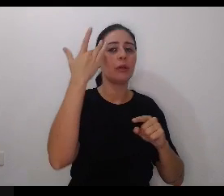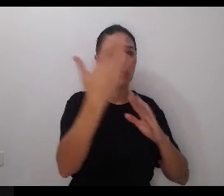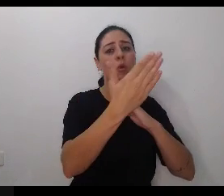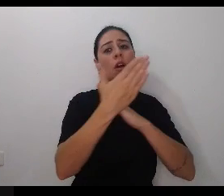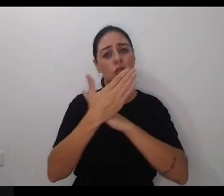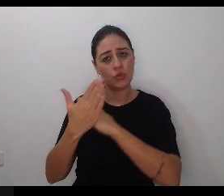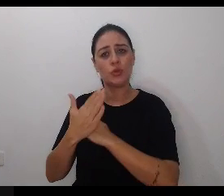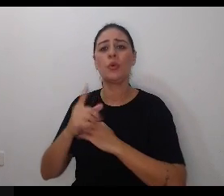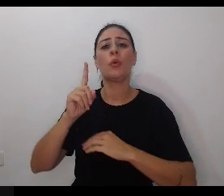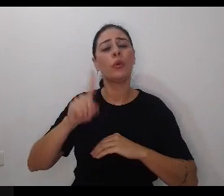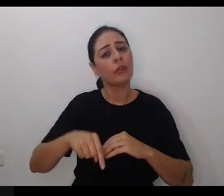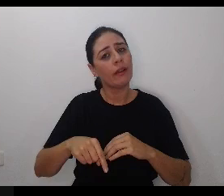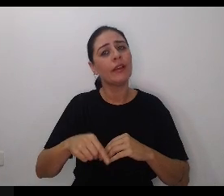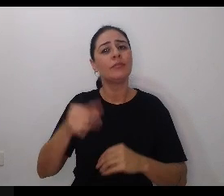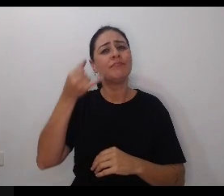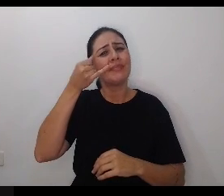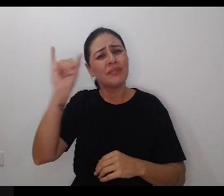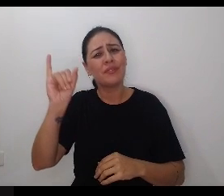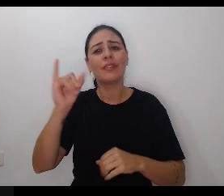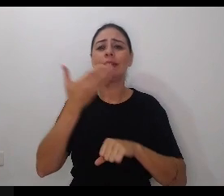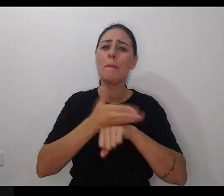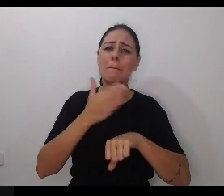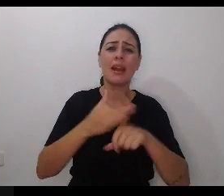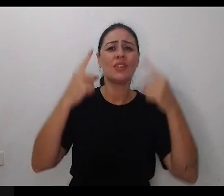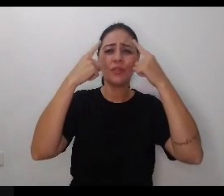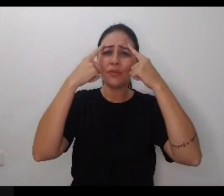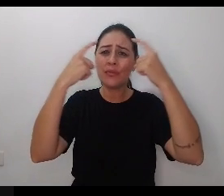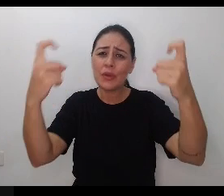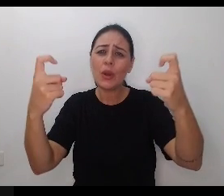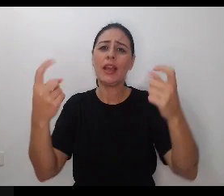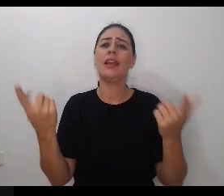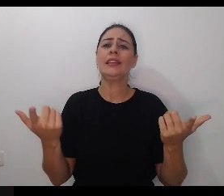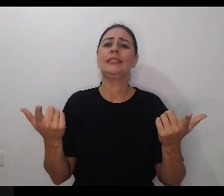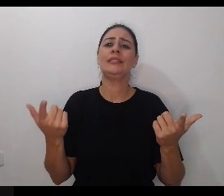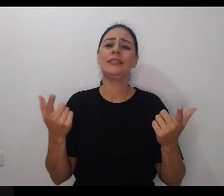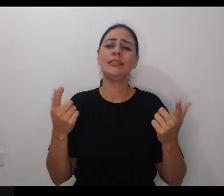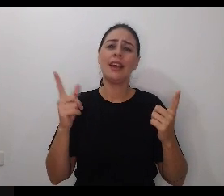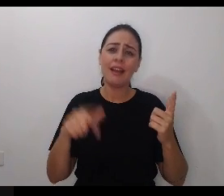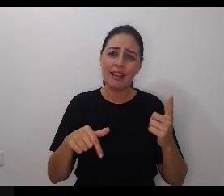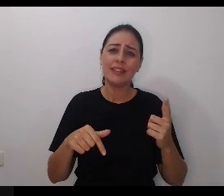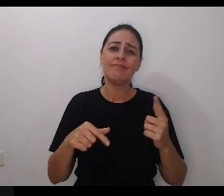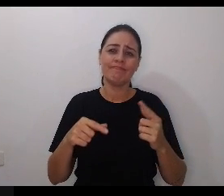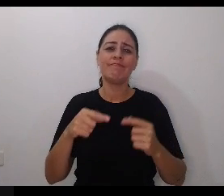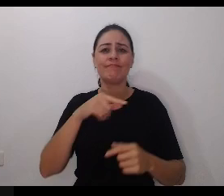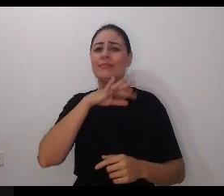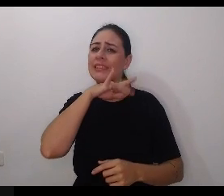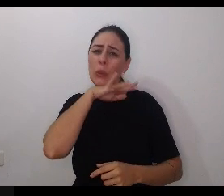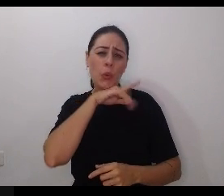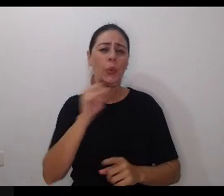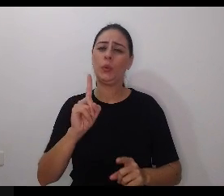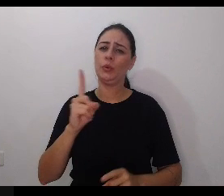risco, né? A quem a gente pode recorrer num momento de necessidade de ajuda, chamar essas redes de apoio mesmo